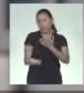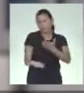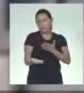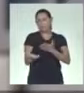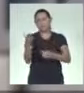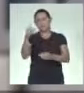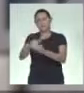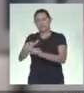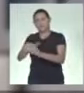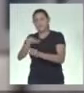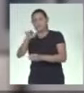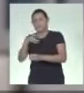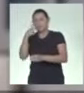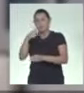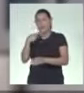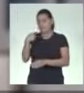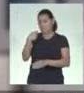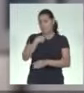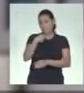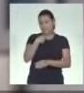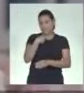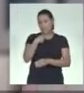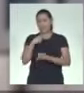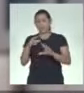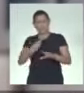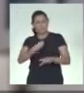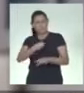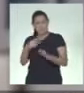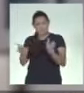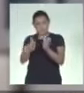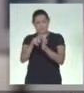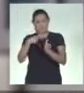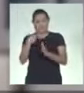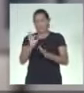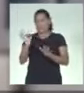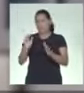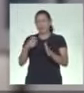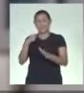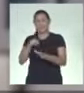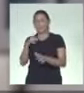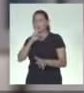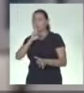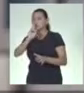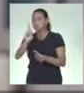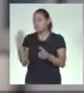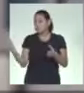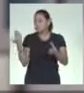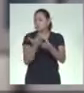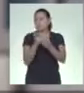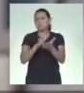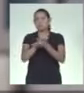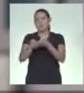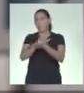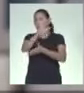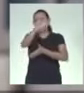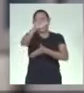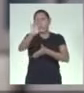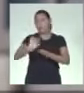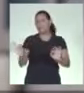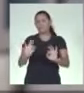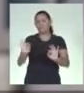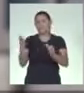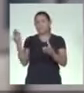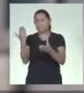perder a eleição? Sem ter o que falar nem de mim, nem da minha vida, porque não respondo a qualquer processo e nunca